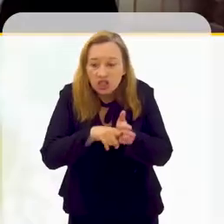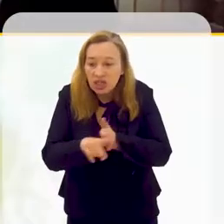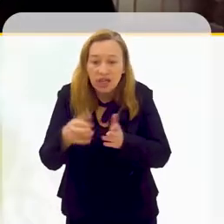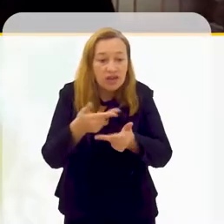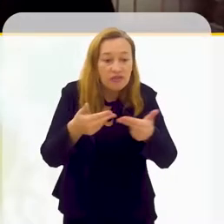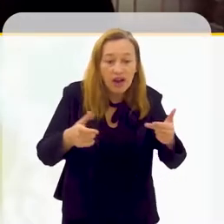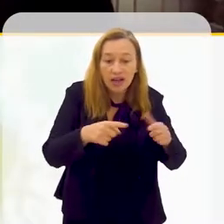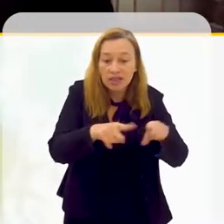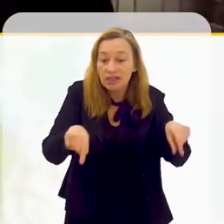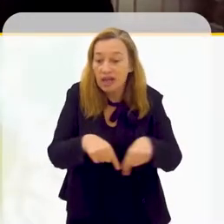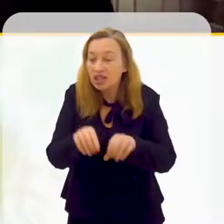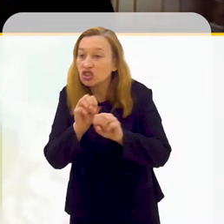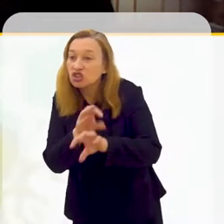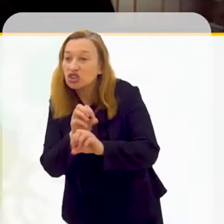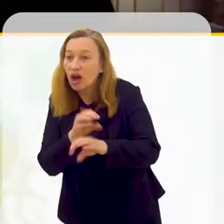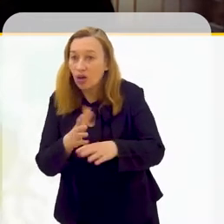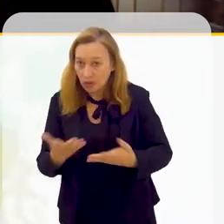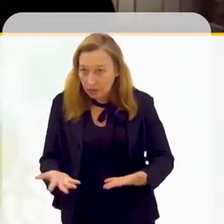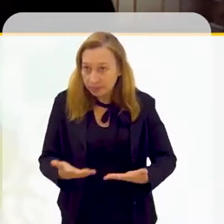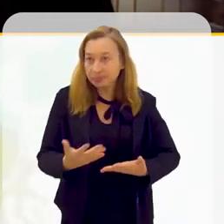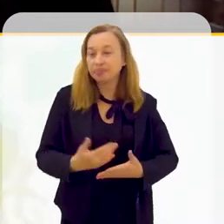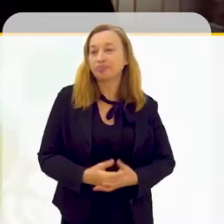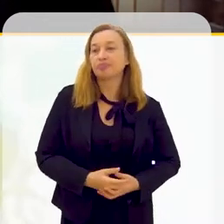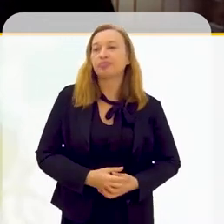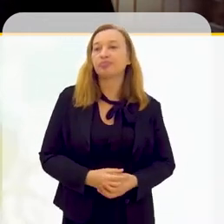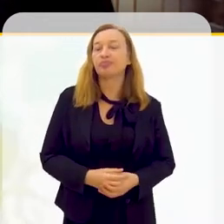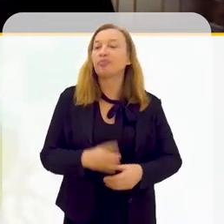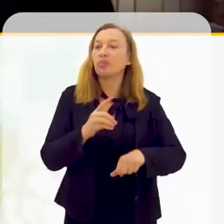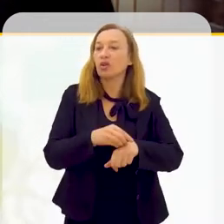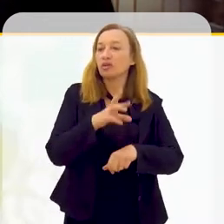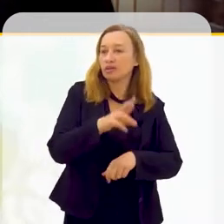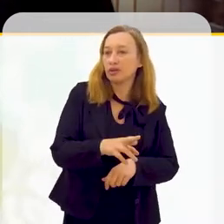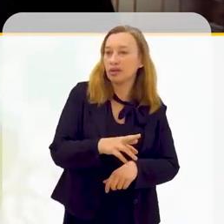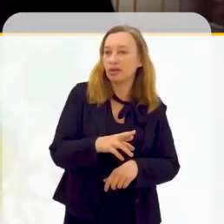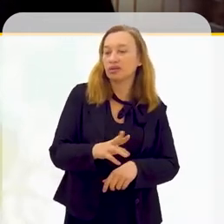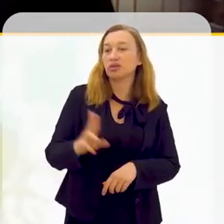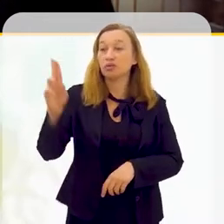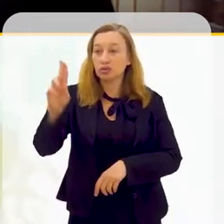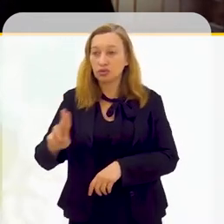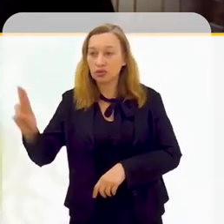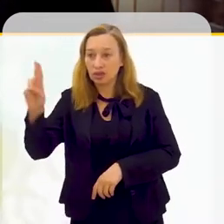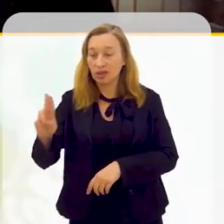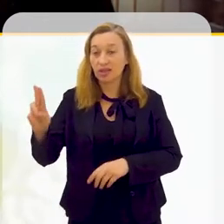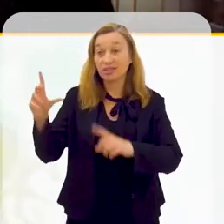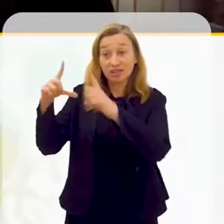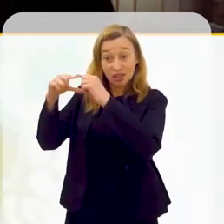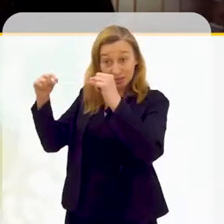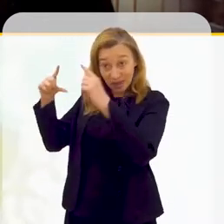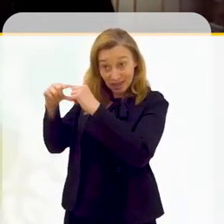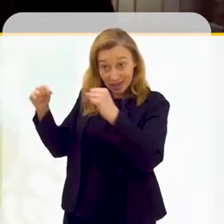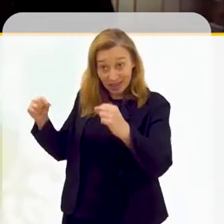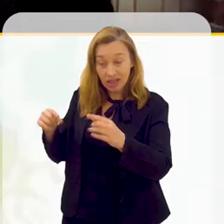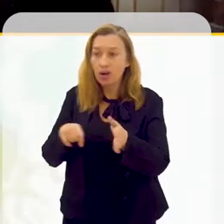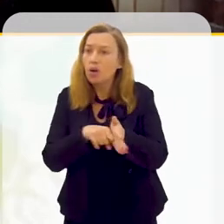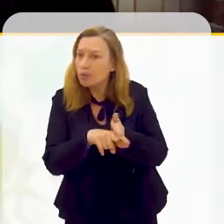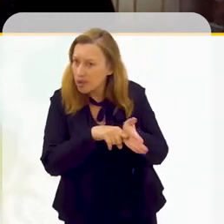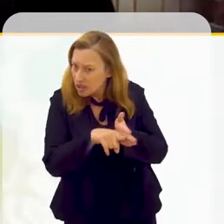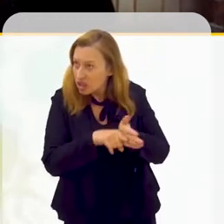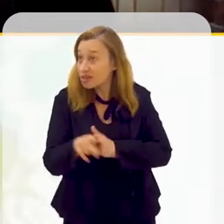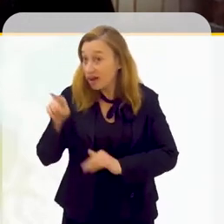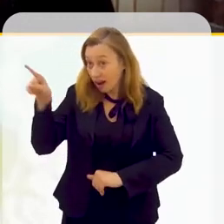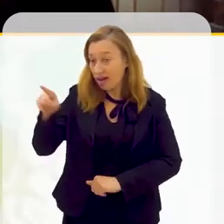eu fiz pesquisa em várias salas de aula eu na ocasião eu fiz o meu doutorado na Universidade de Brasília